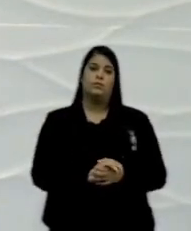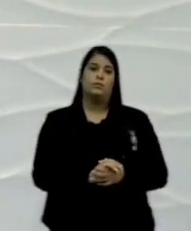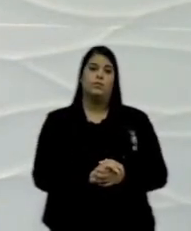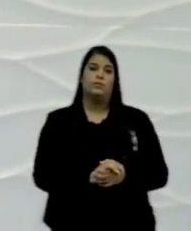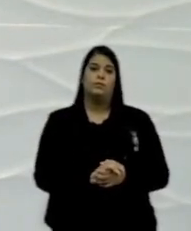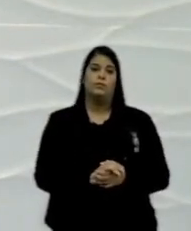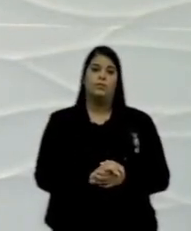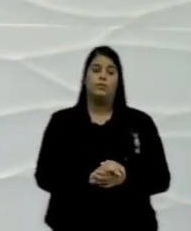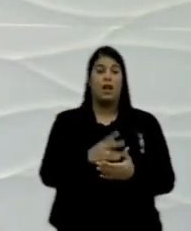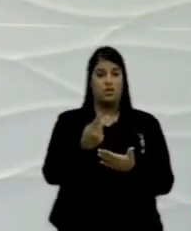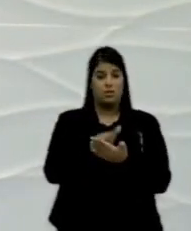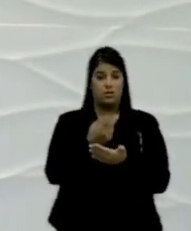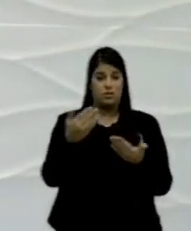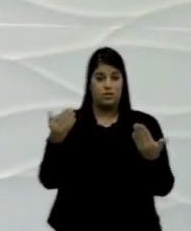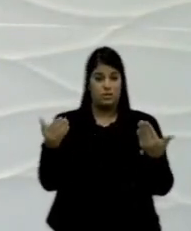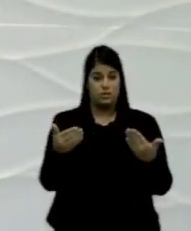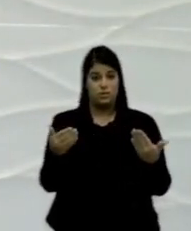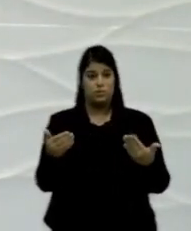O que está acontecendo hoje